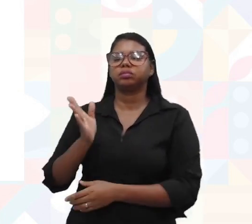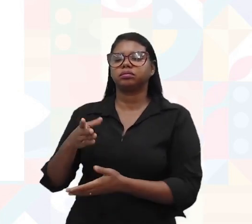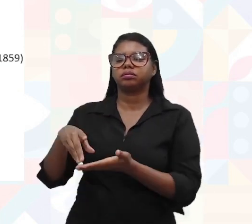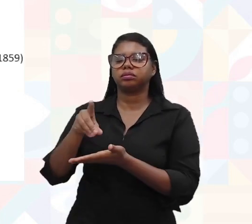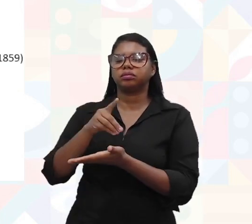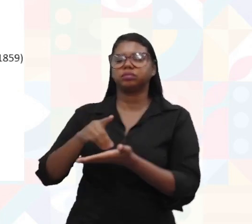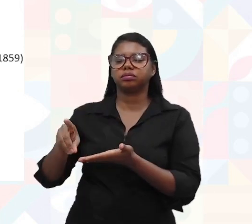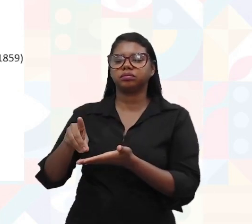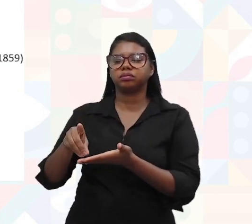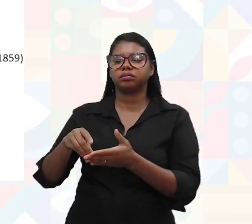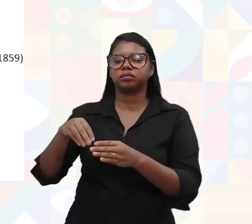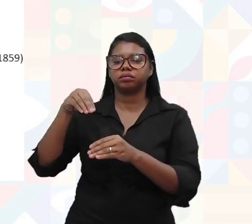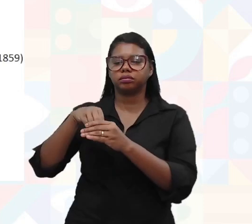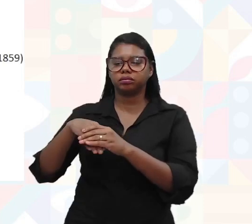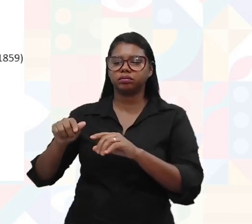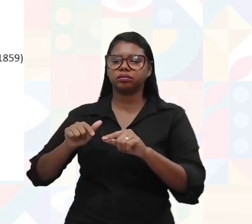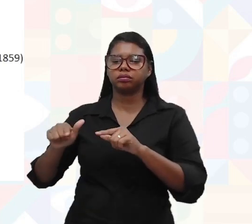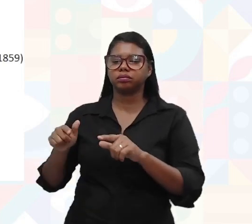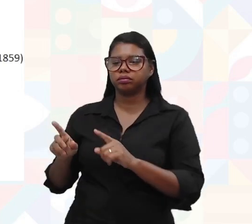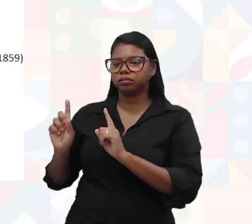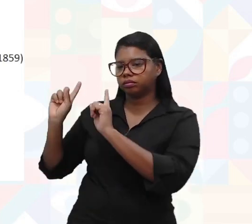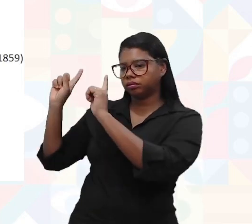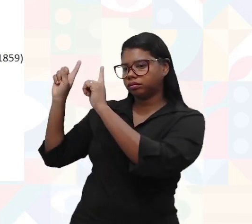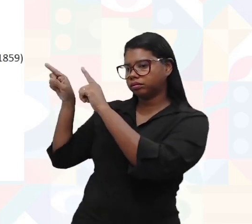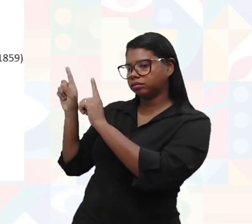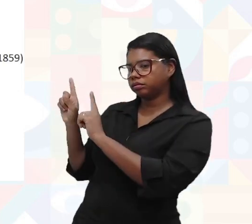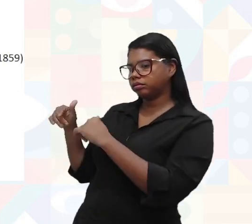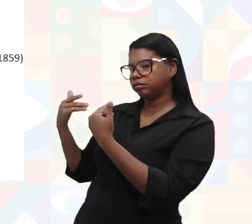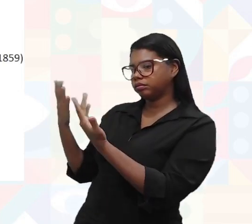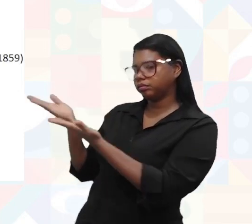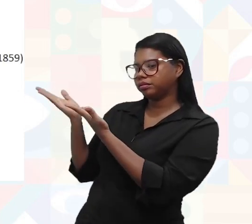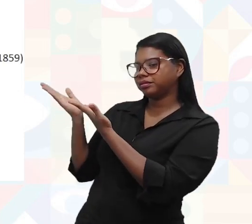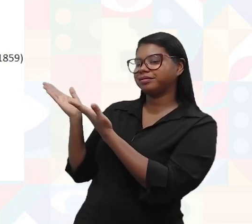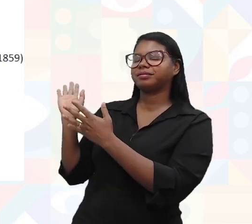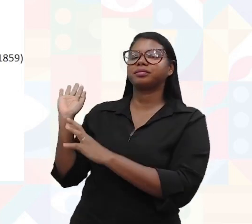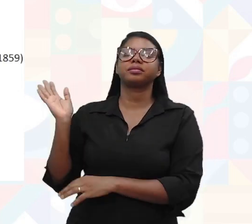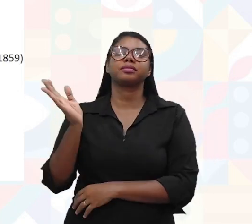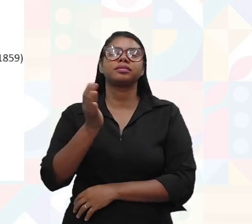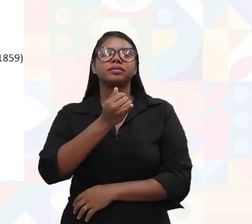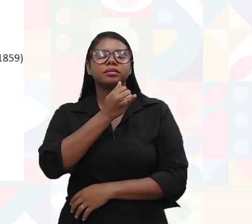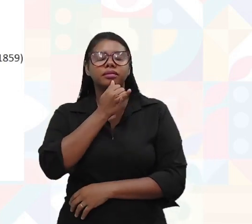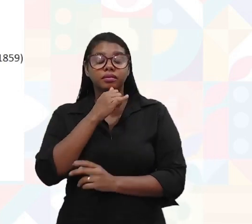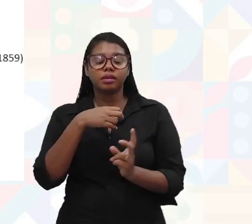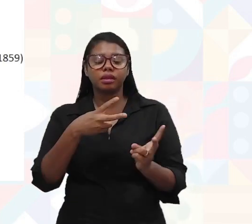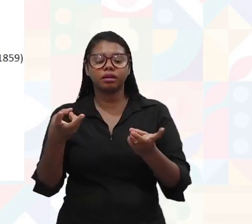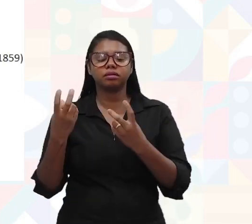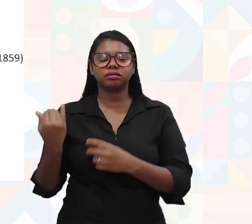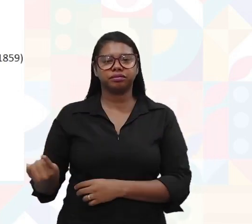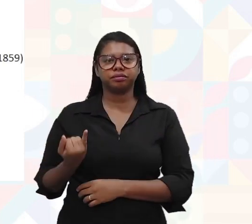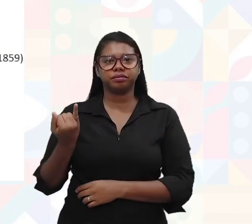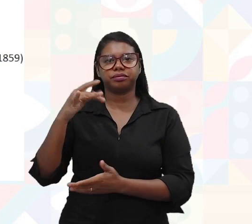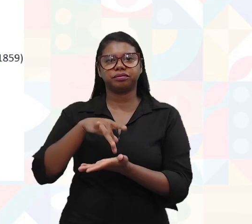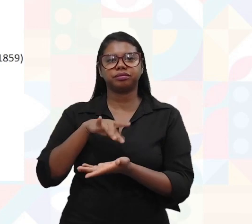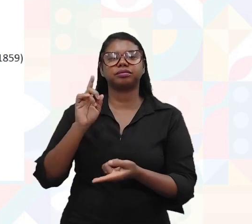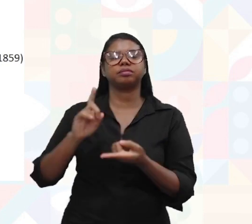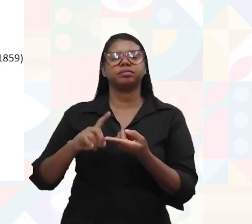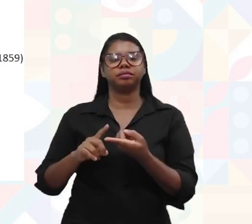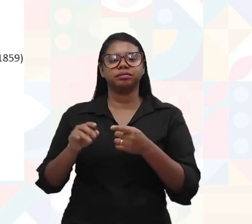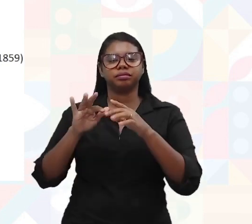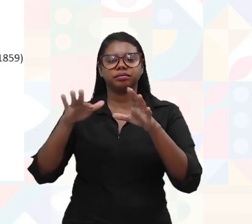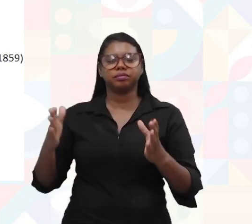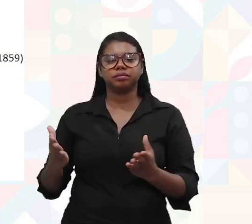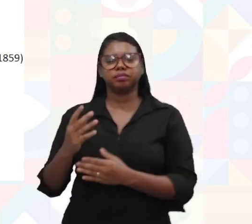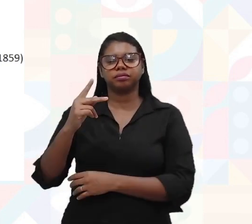de interiores trabalha, né? Então a gente tem aqui alguns exemplos bastante interessantes, né? A produção em série de porcelanas, por exemplo,